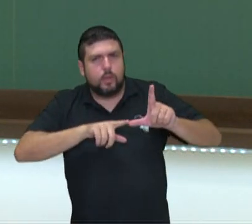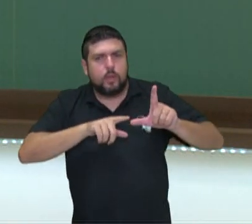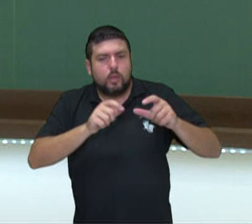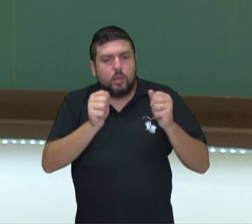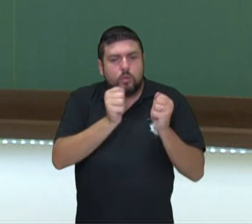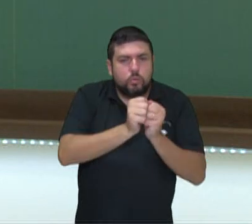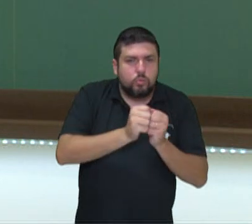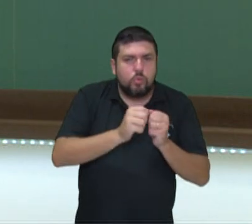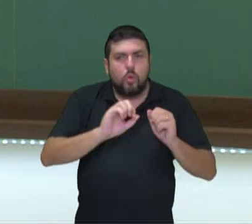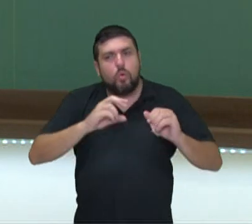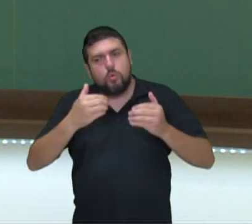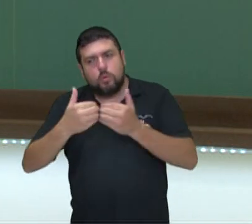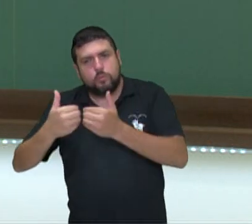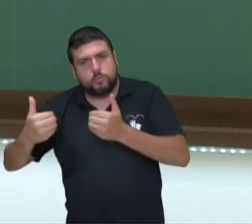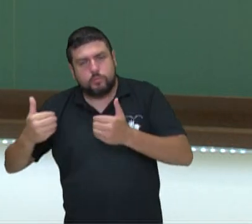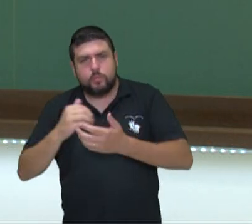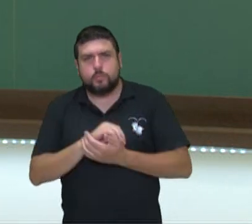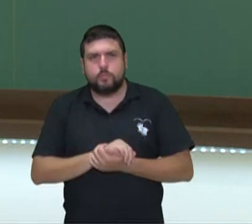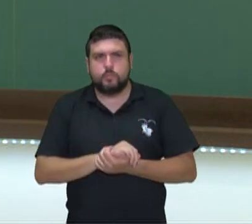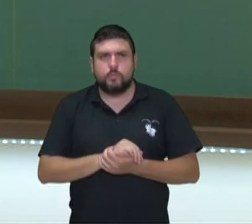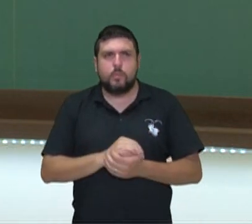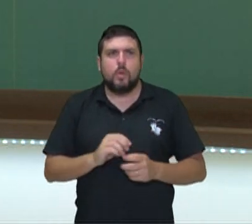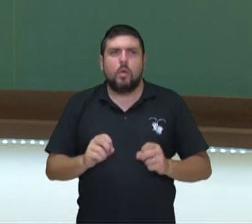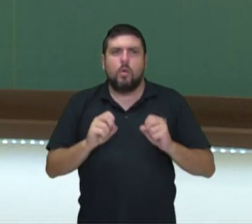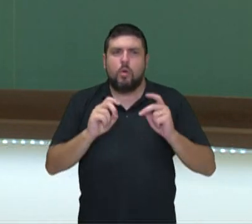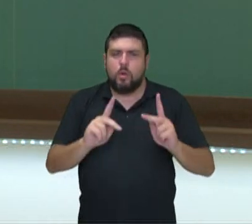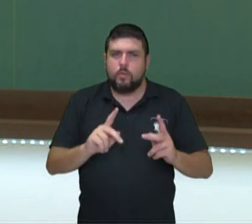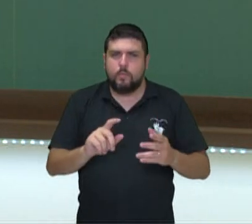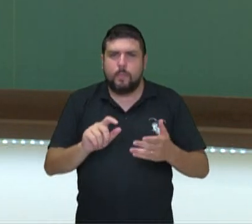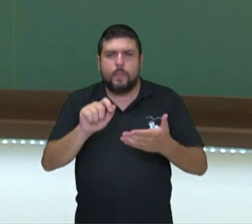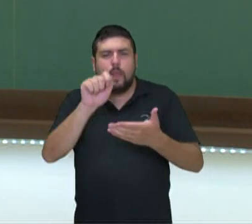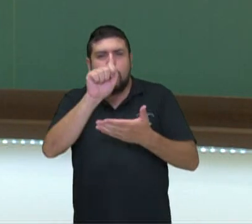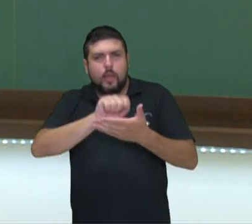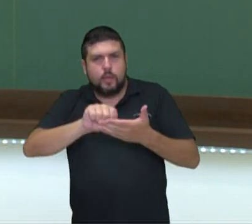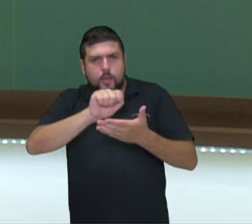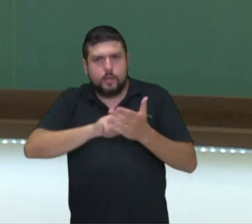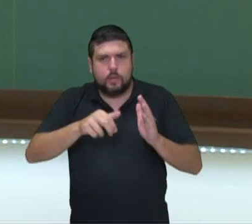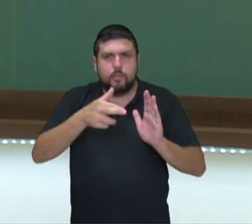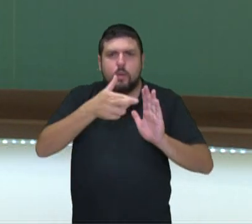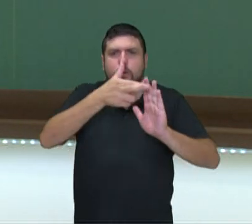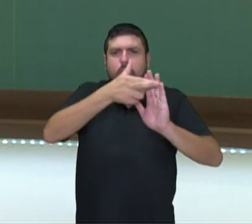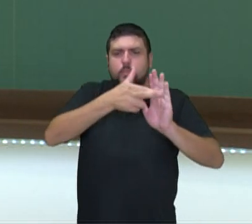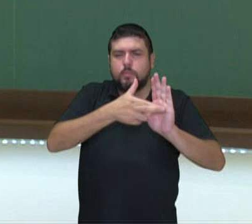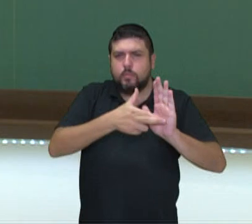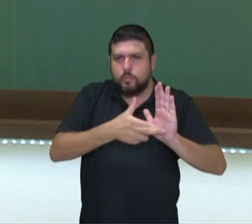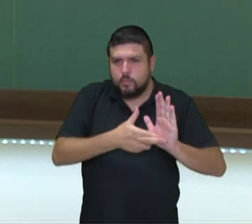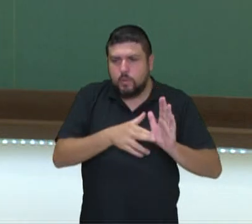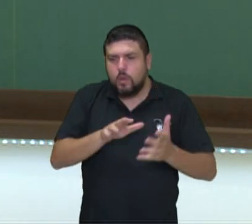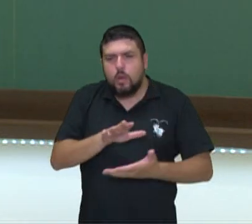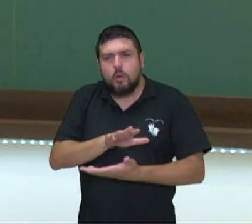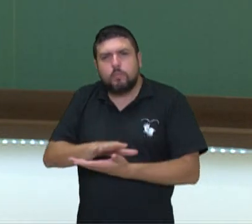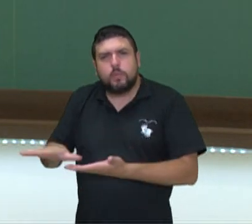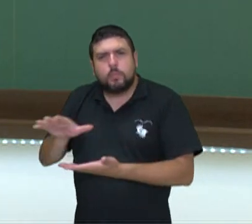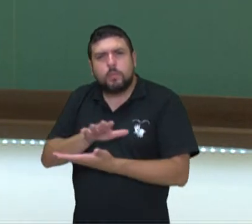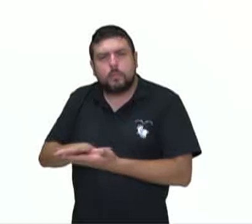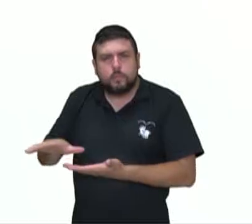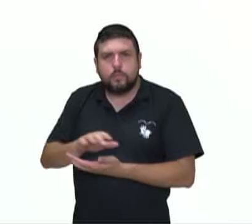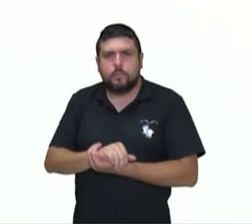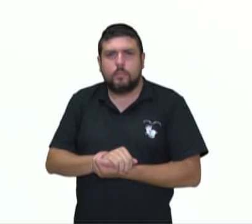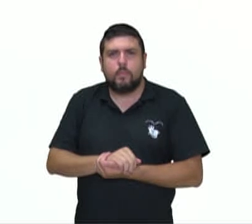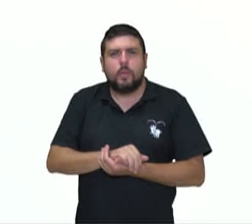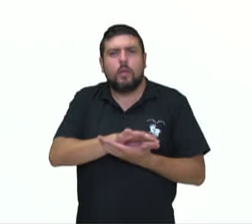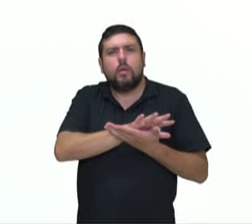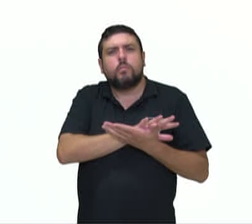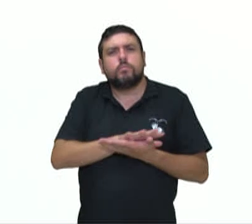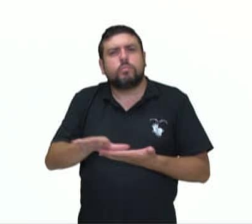Nós pedimos para escrever a lei de função que fornece o custo total das peças, né? O custo